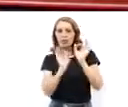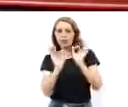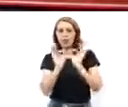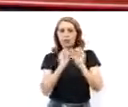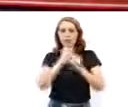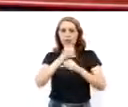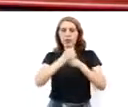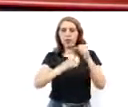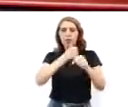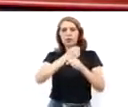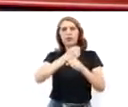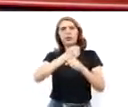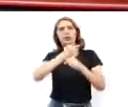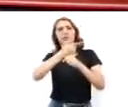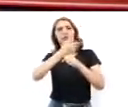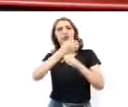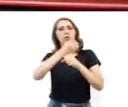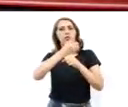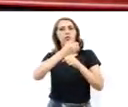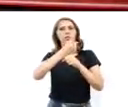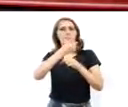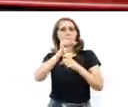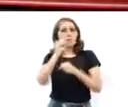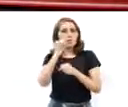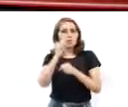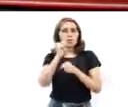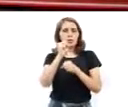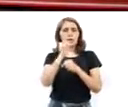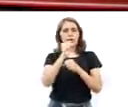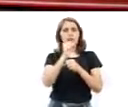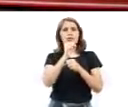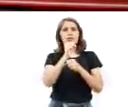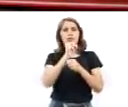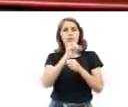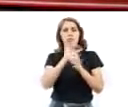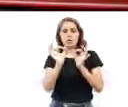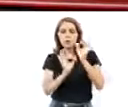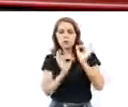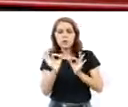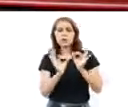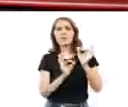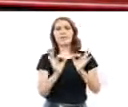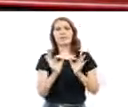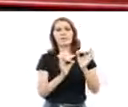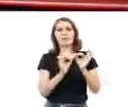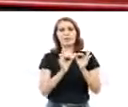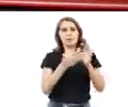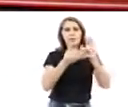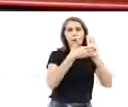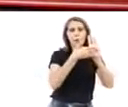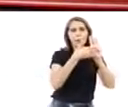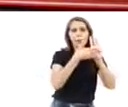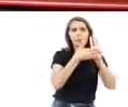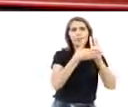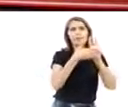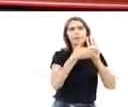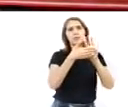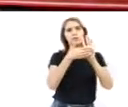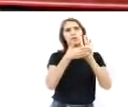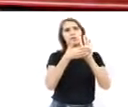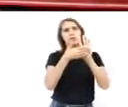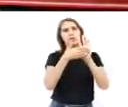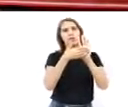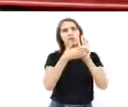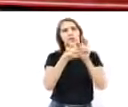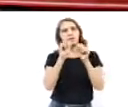2018, indo ao Conselho Municipal, sendo aprovada pelo Conselho Municipal de Educação em 2019. Essa